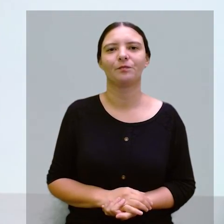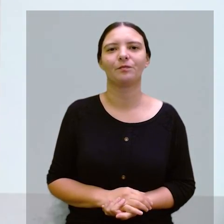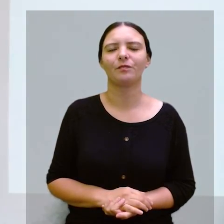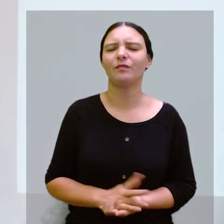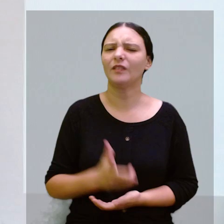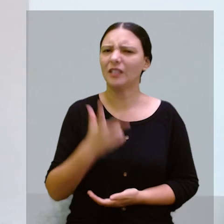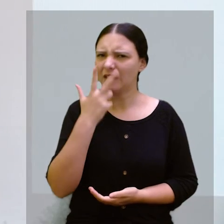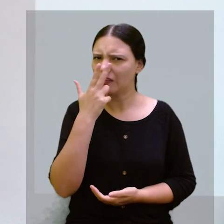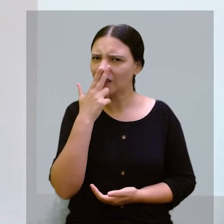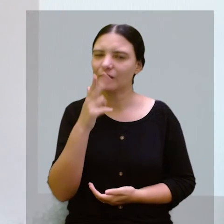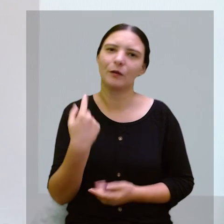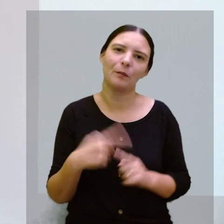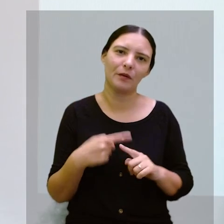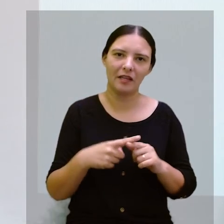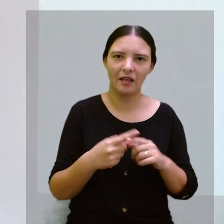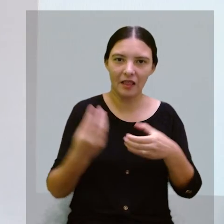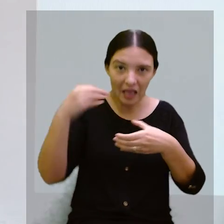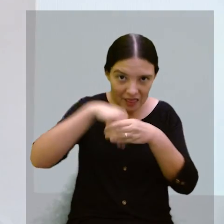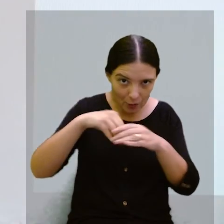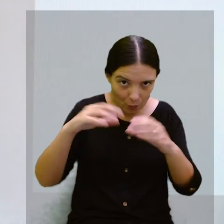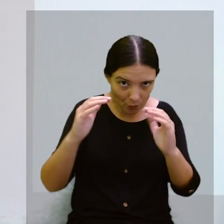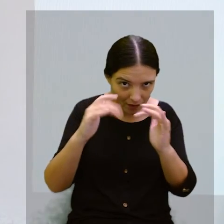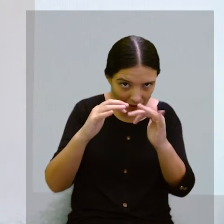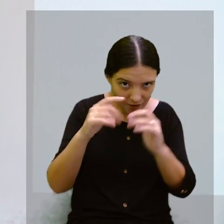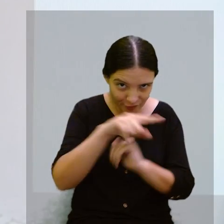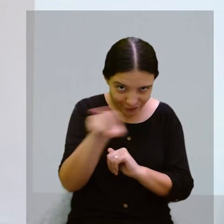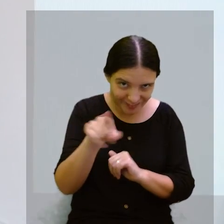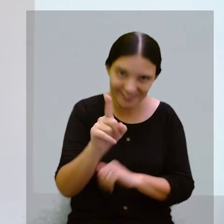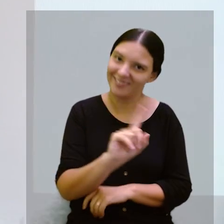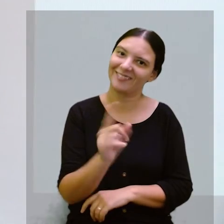Salvo engano, porque eu, de fato, não estou na cabeça de todo mundo. Né?